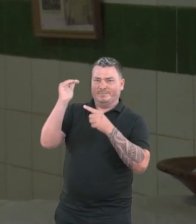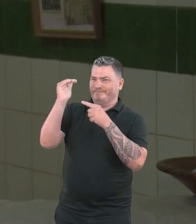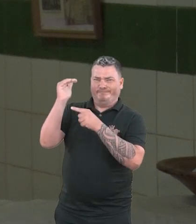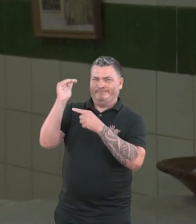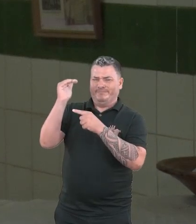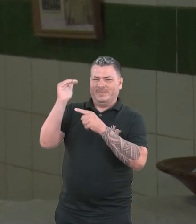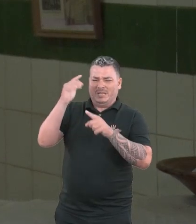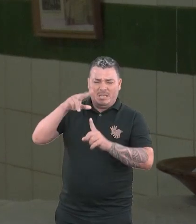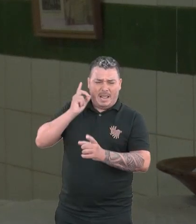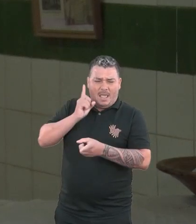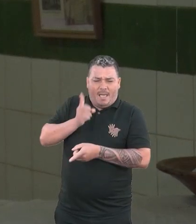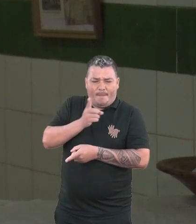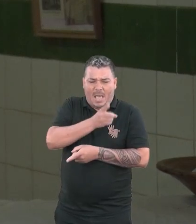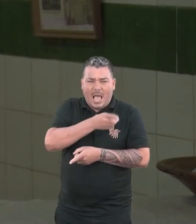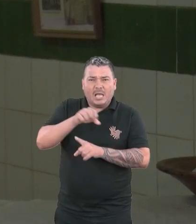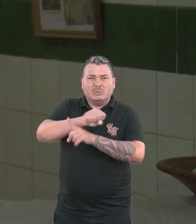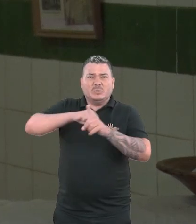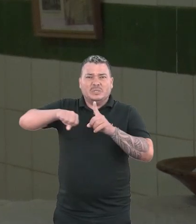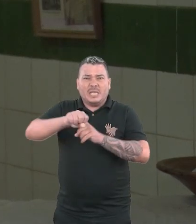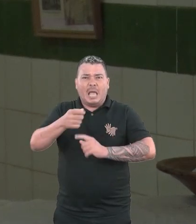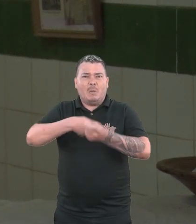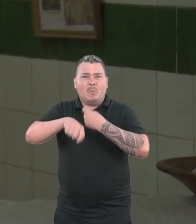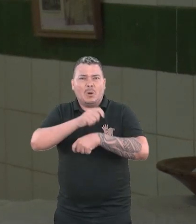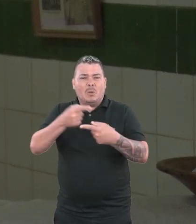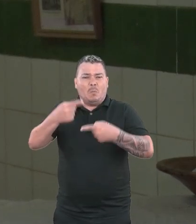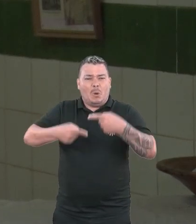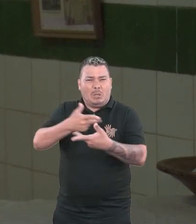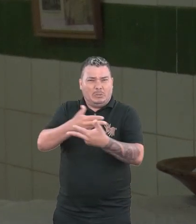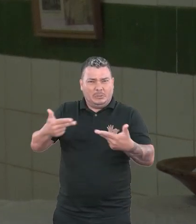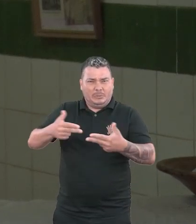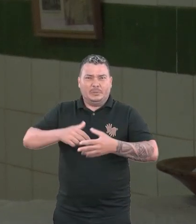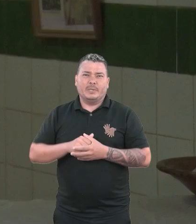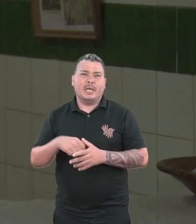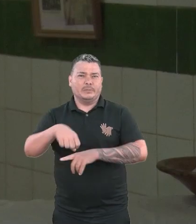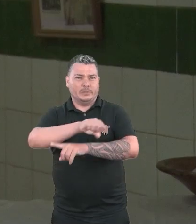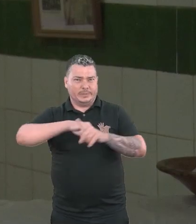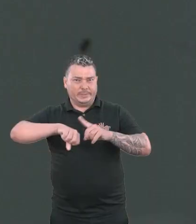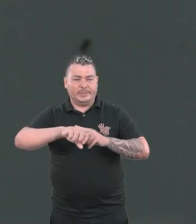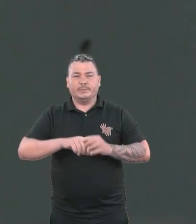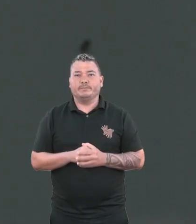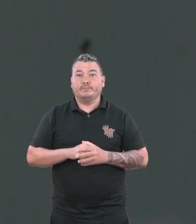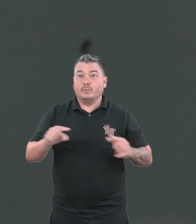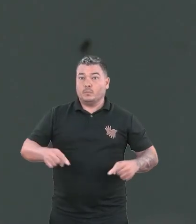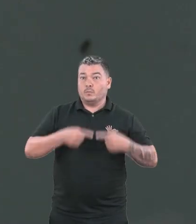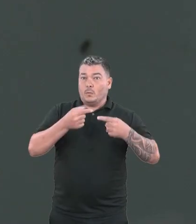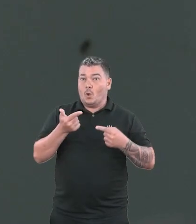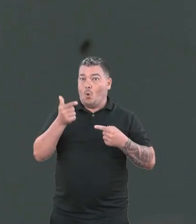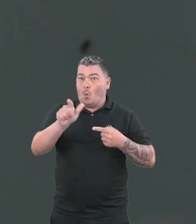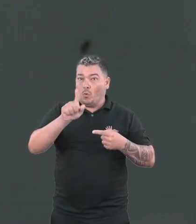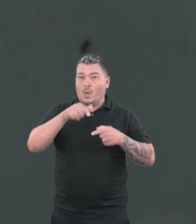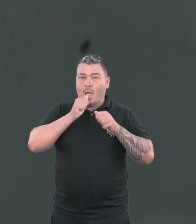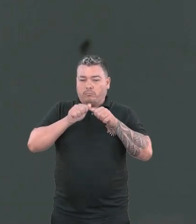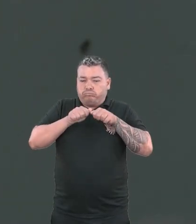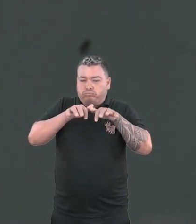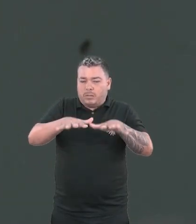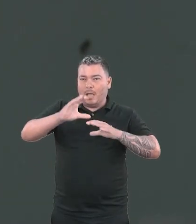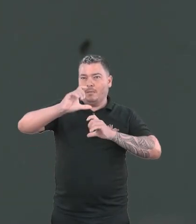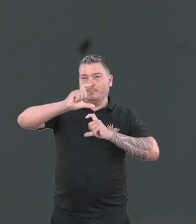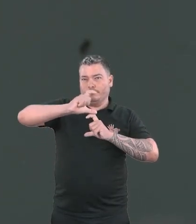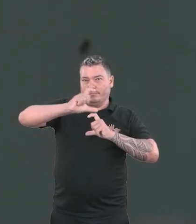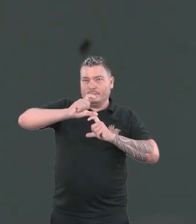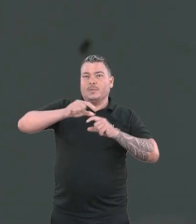ser supremo que define os aspectos sociais, políticos e econômicos de uma sociedade. O próximo desafio é